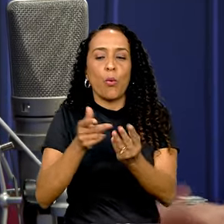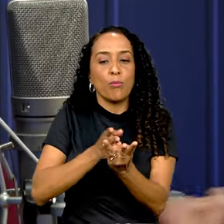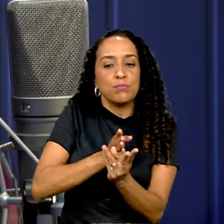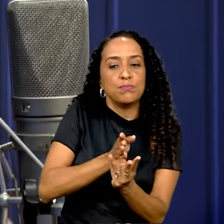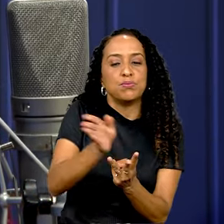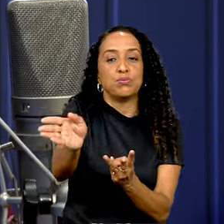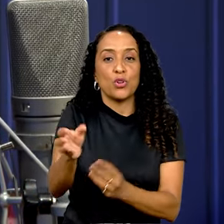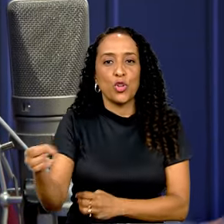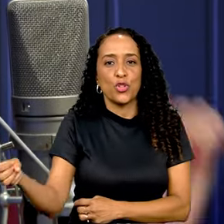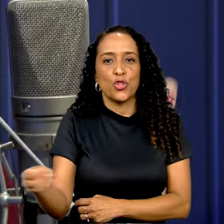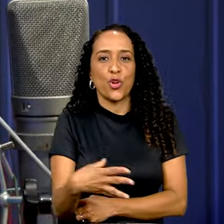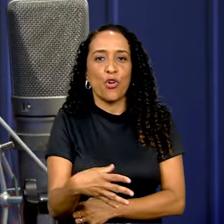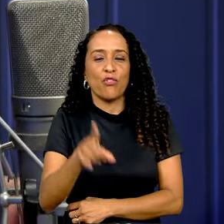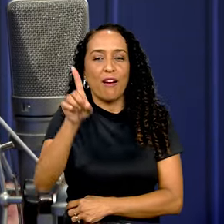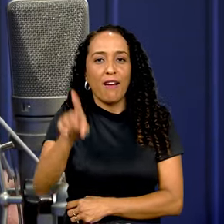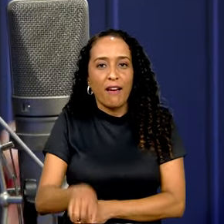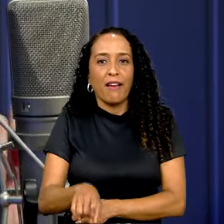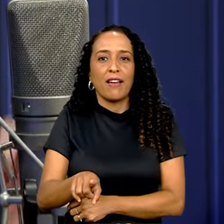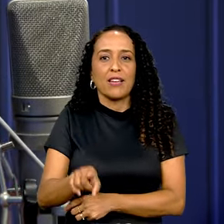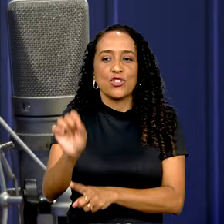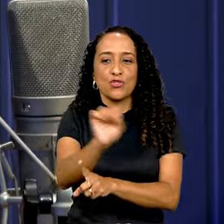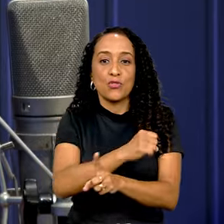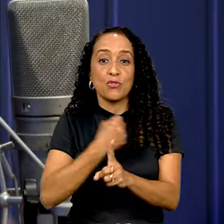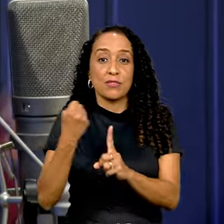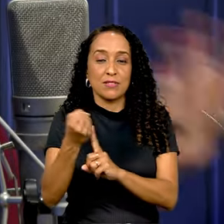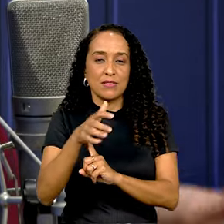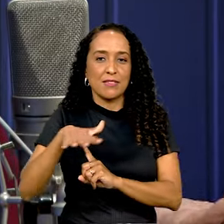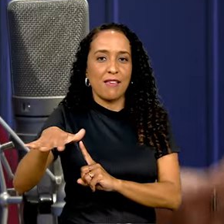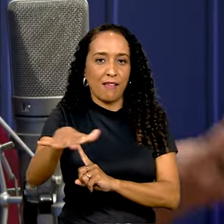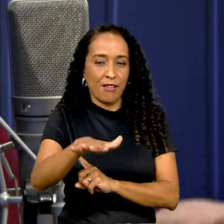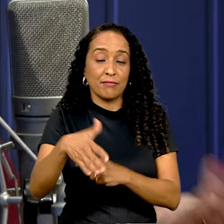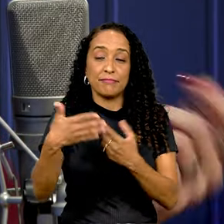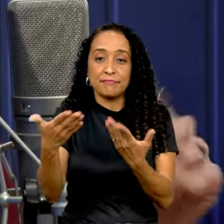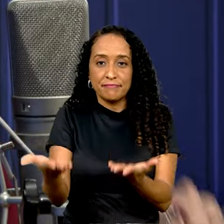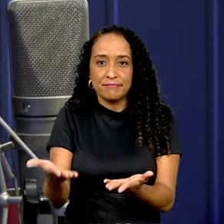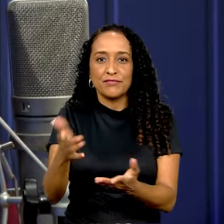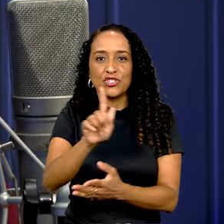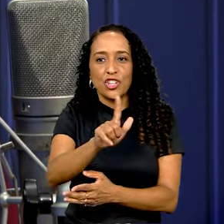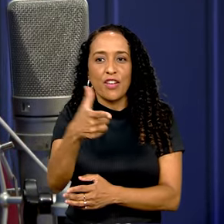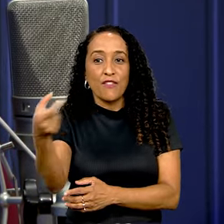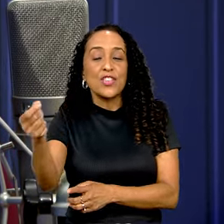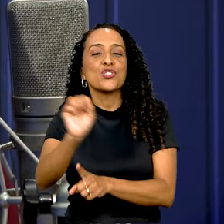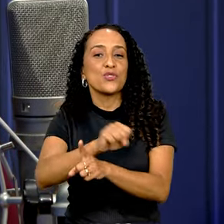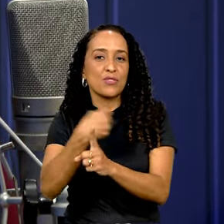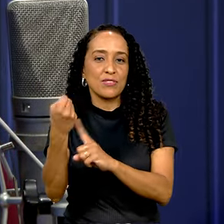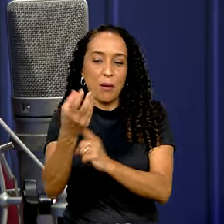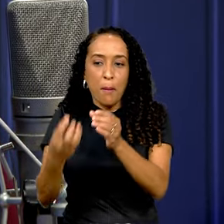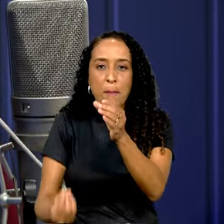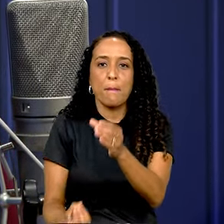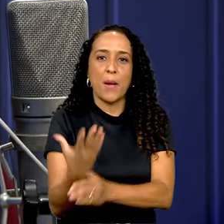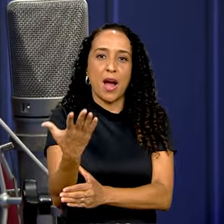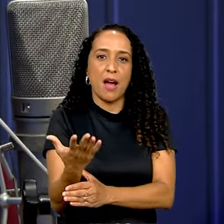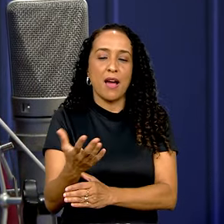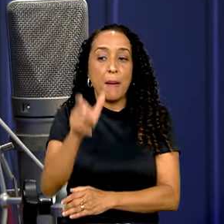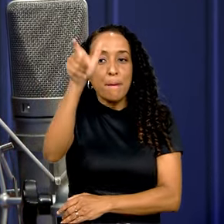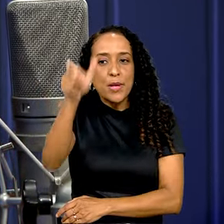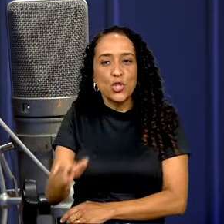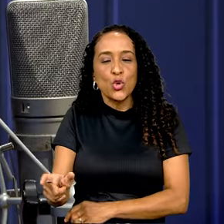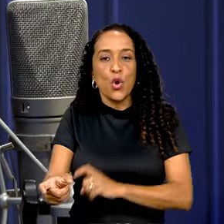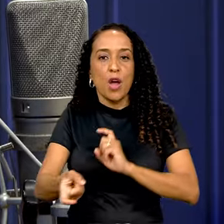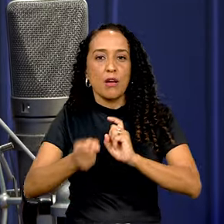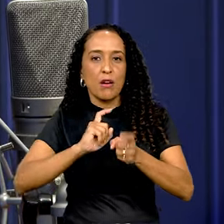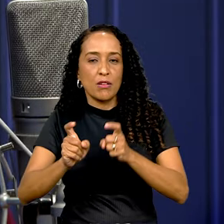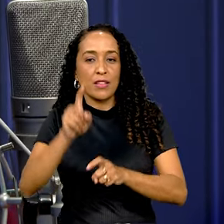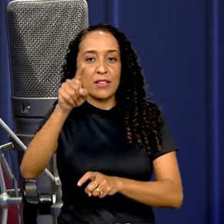trilha uma inovação a trilha do Social aí o G20 social quem coordena é o